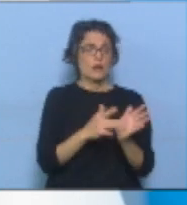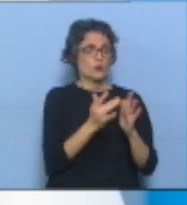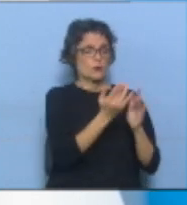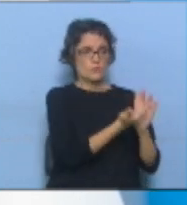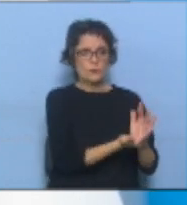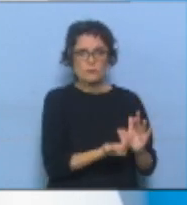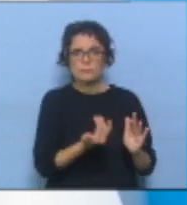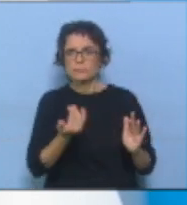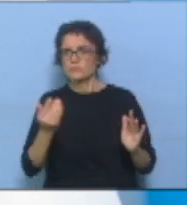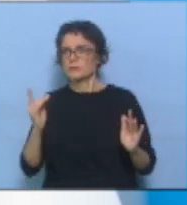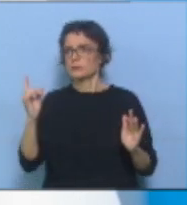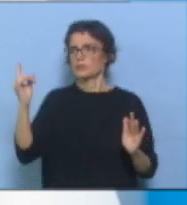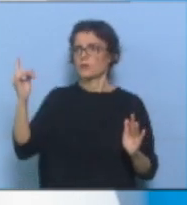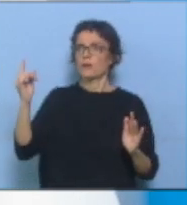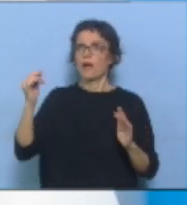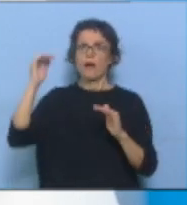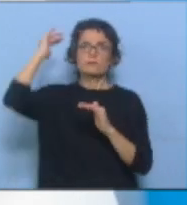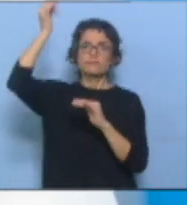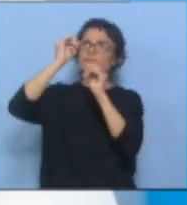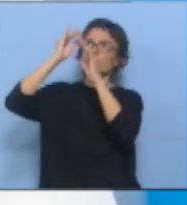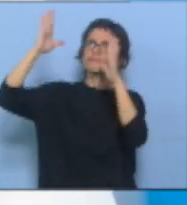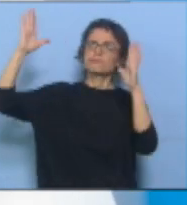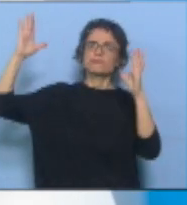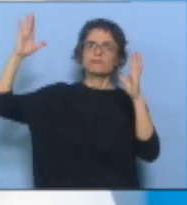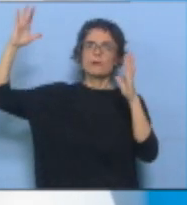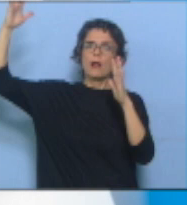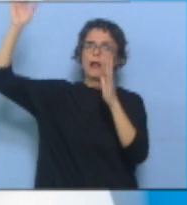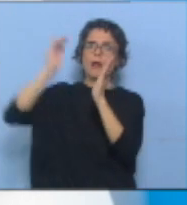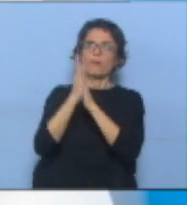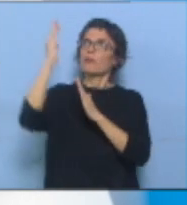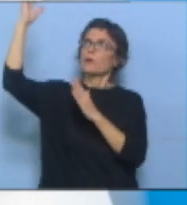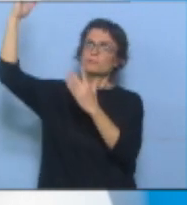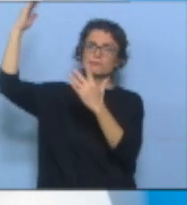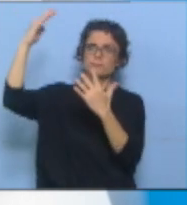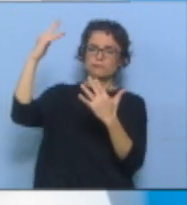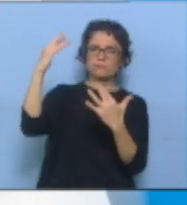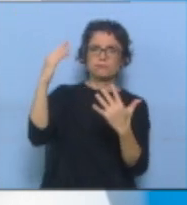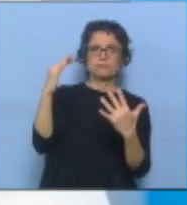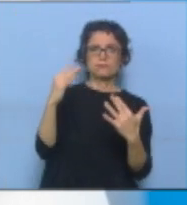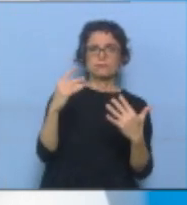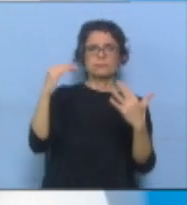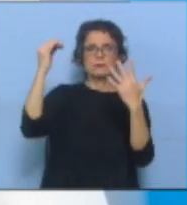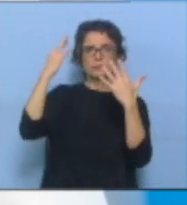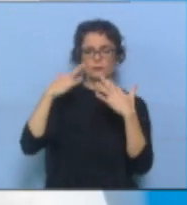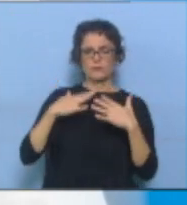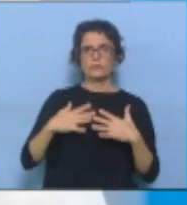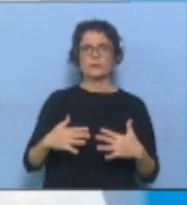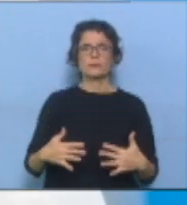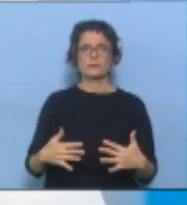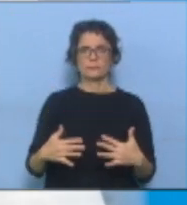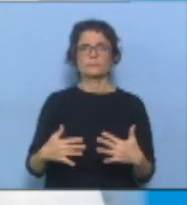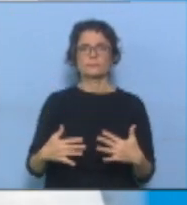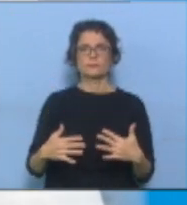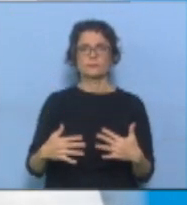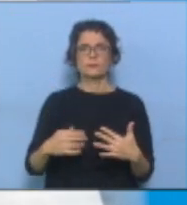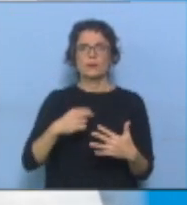os céus e Jesus viu o Espírito de Deus descer como uma pomba e pousar sobre ele. E